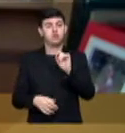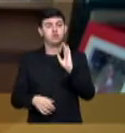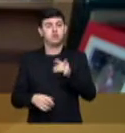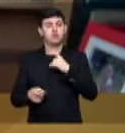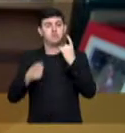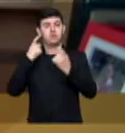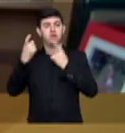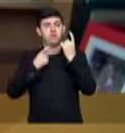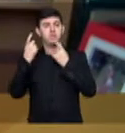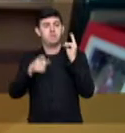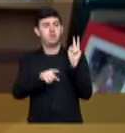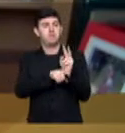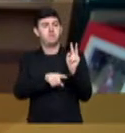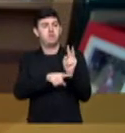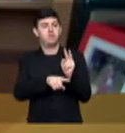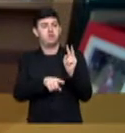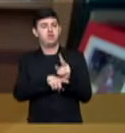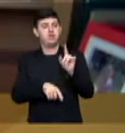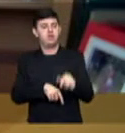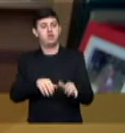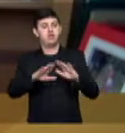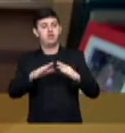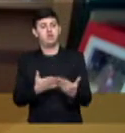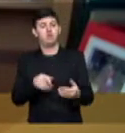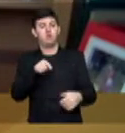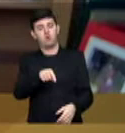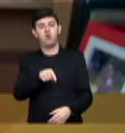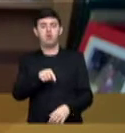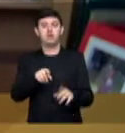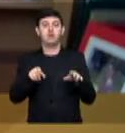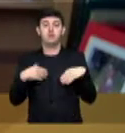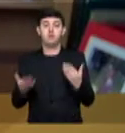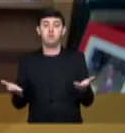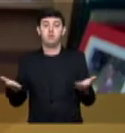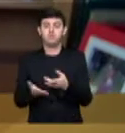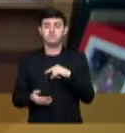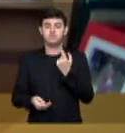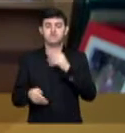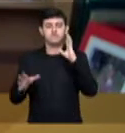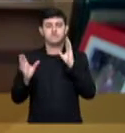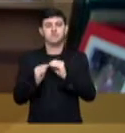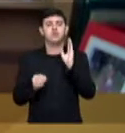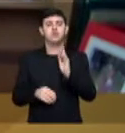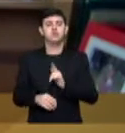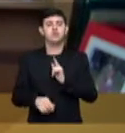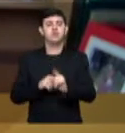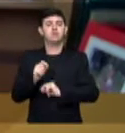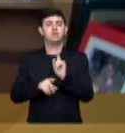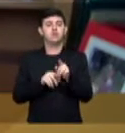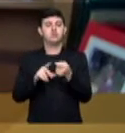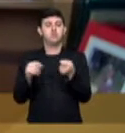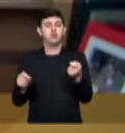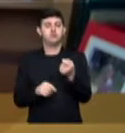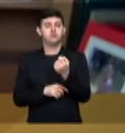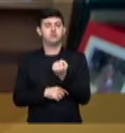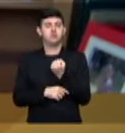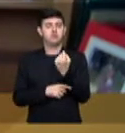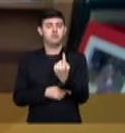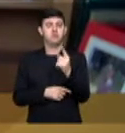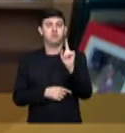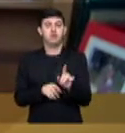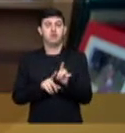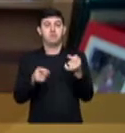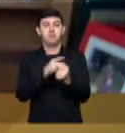proteção da escola, né? Como hoje consta com todas as letras, né, do seu artigo 1º, é a